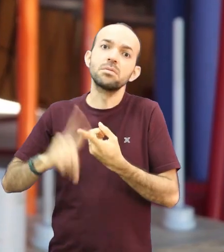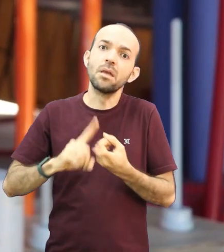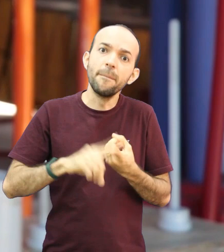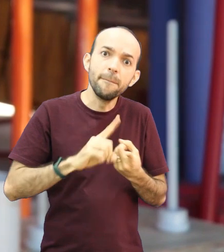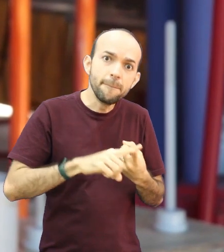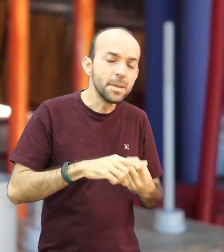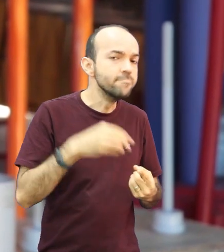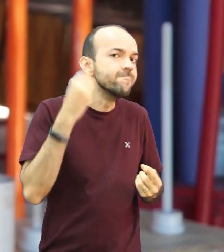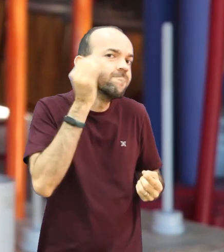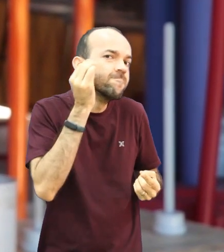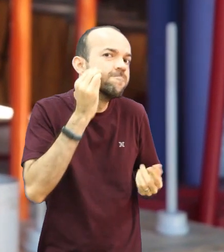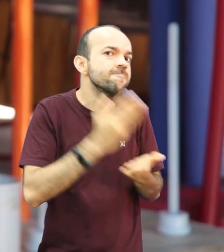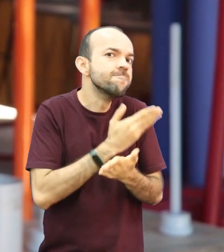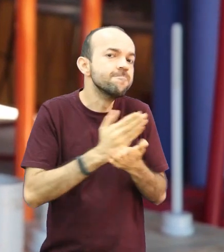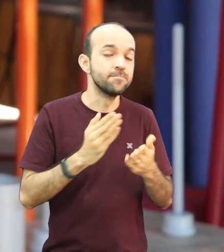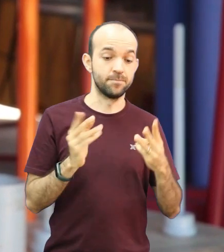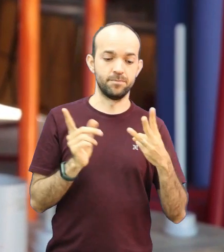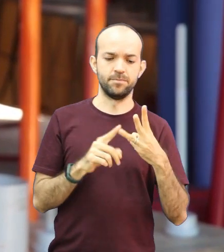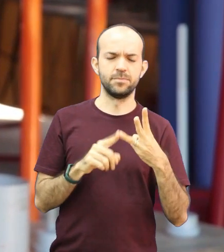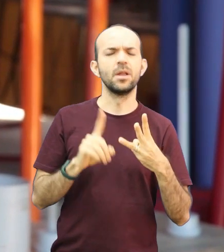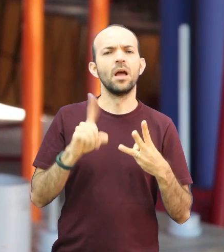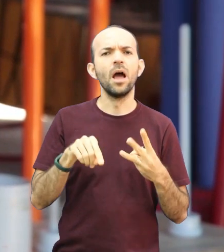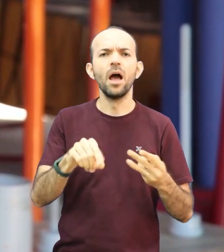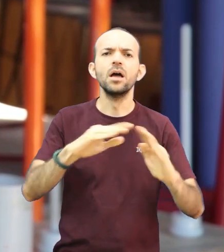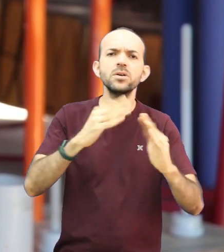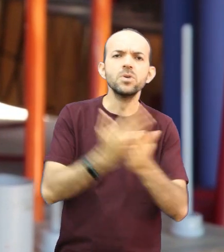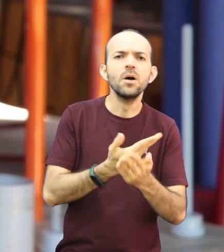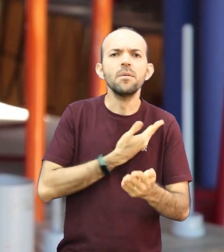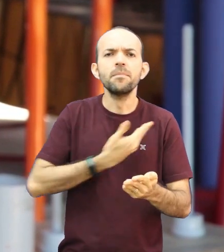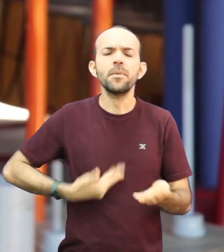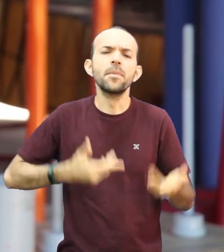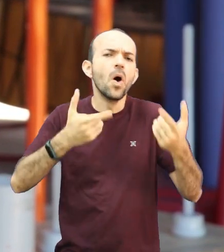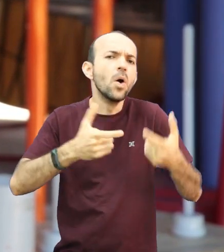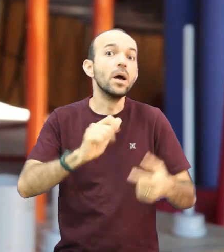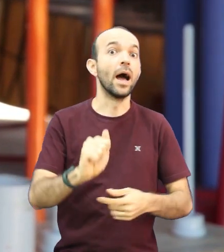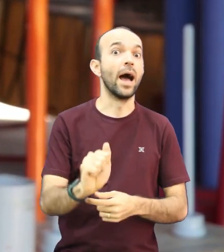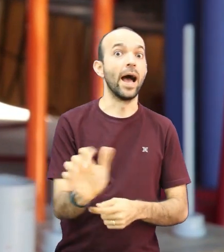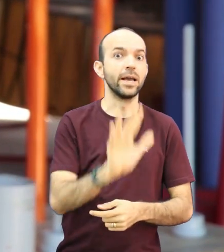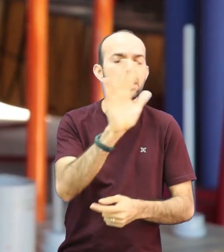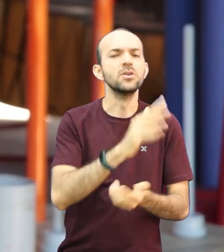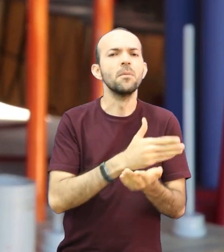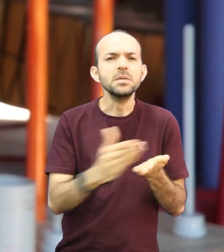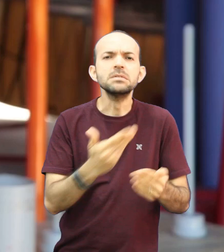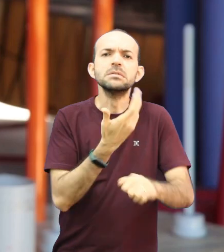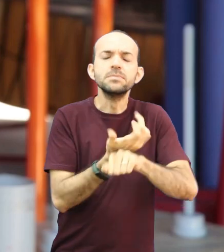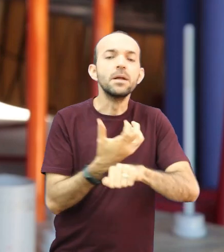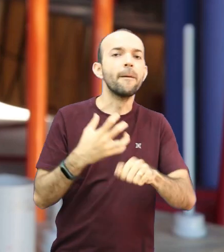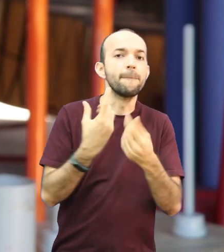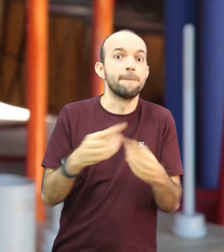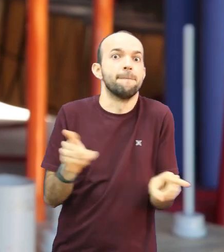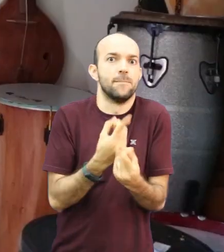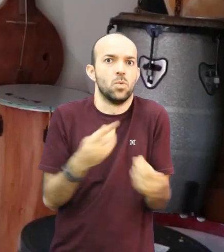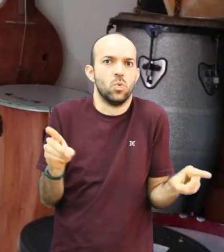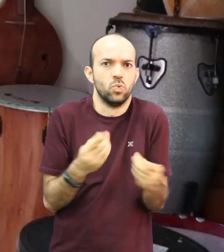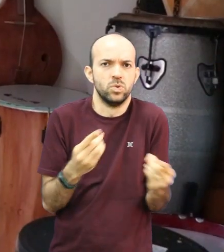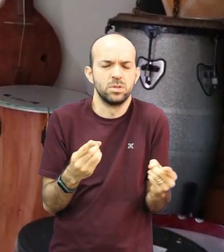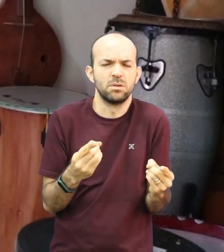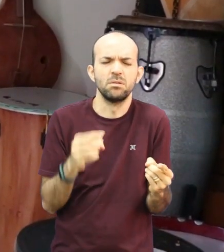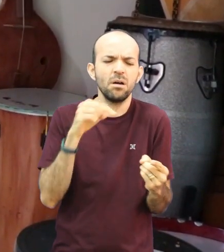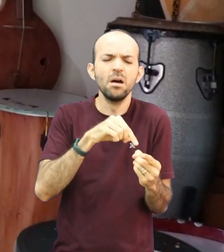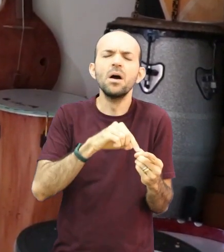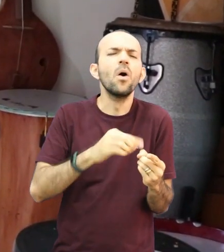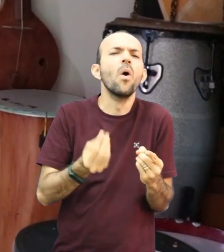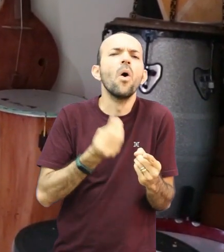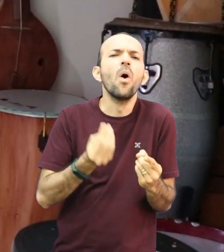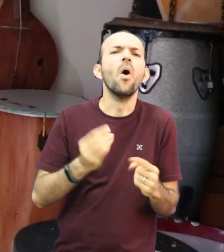a meta 3 vamos desenvolver Então a musicalização nossa escolas públicas aqui de Aquiraz através de uso